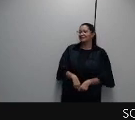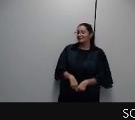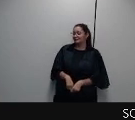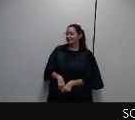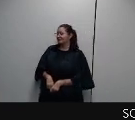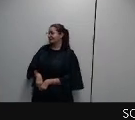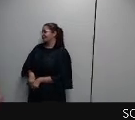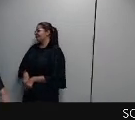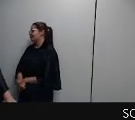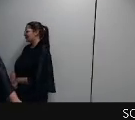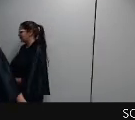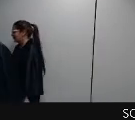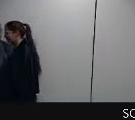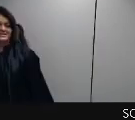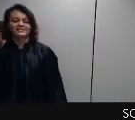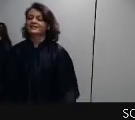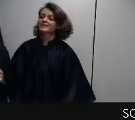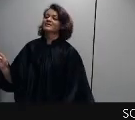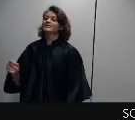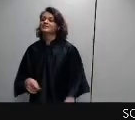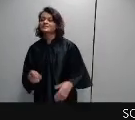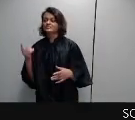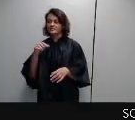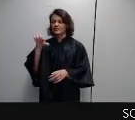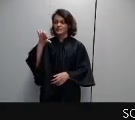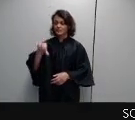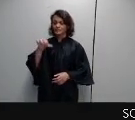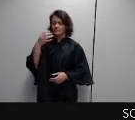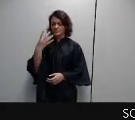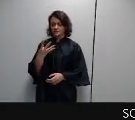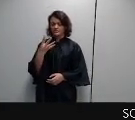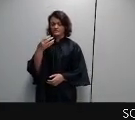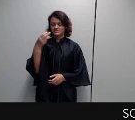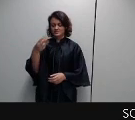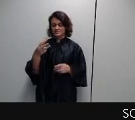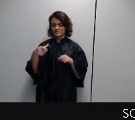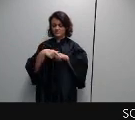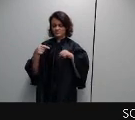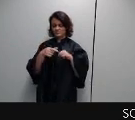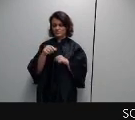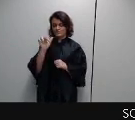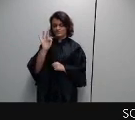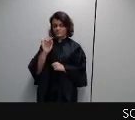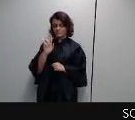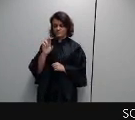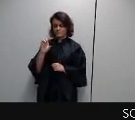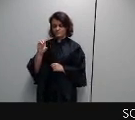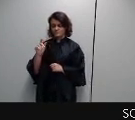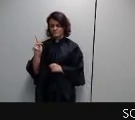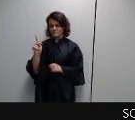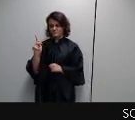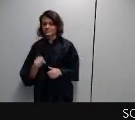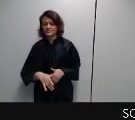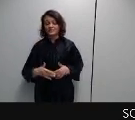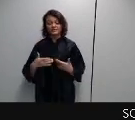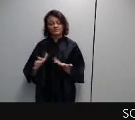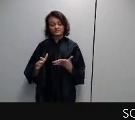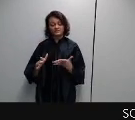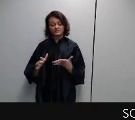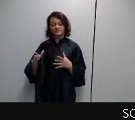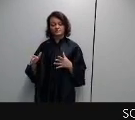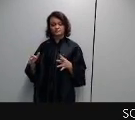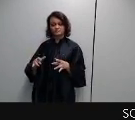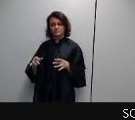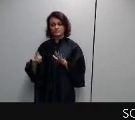e nos termos do artigo 92 43 do código fux be ficar satisfeito o crédito tributário